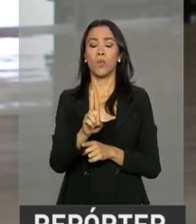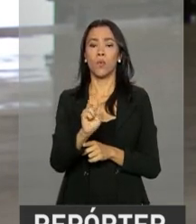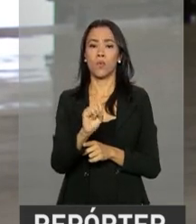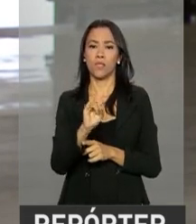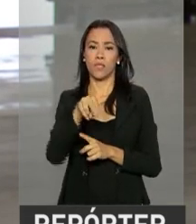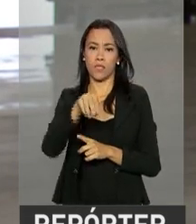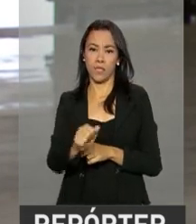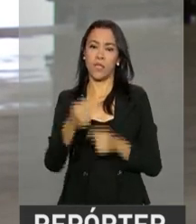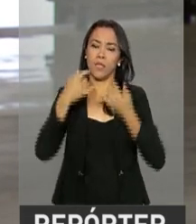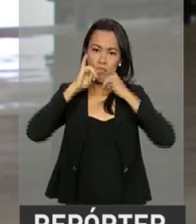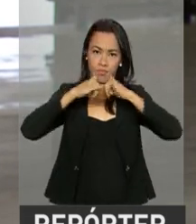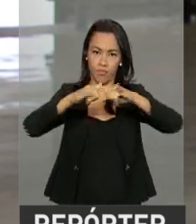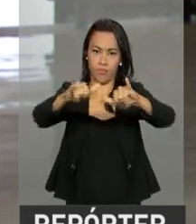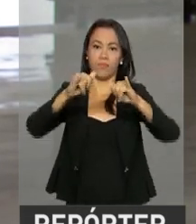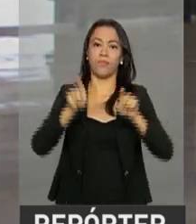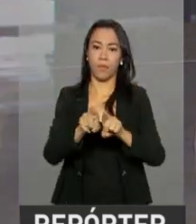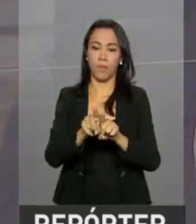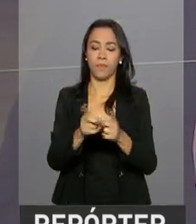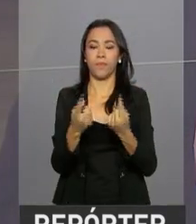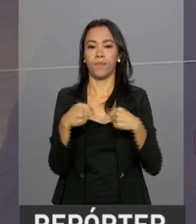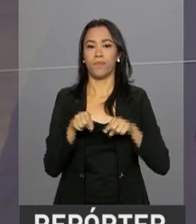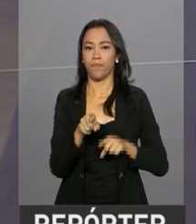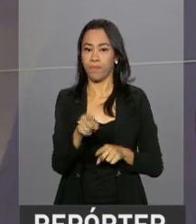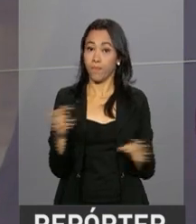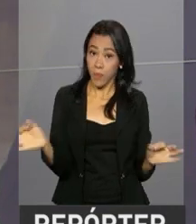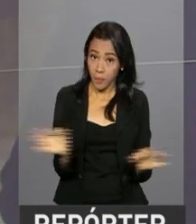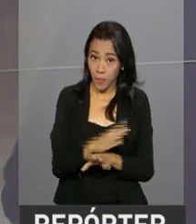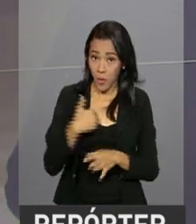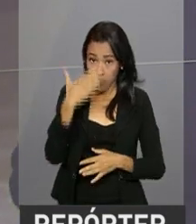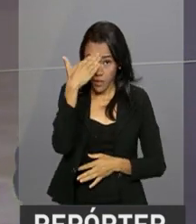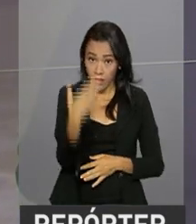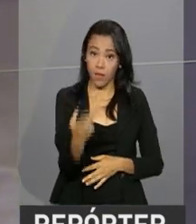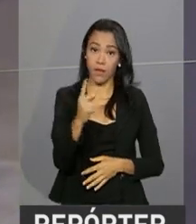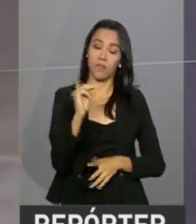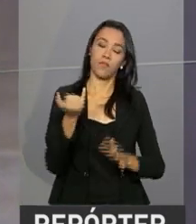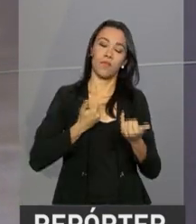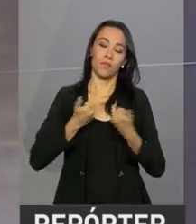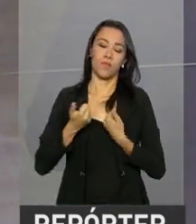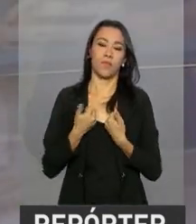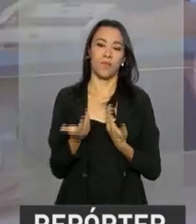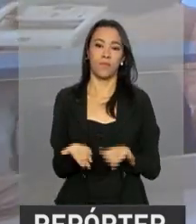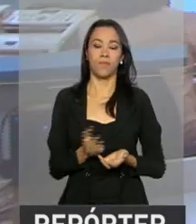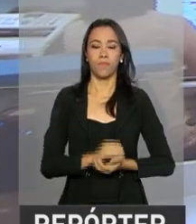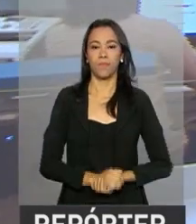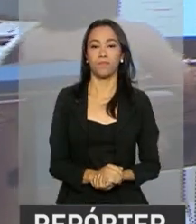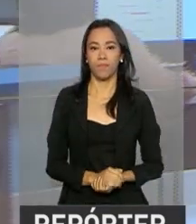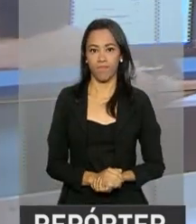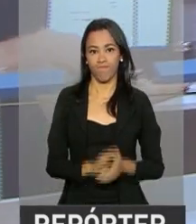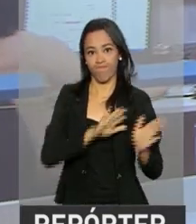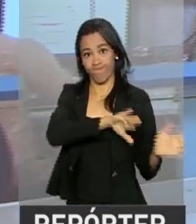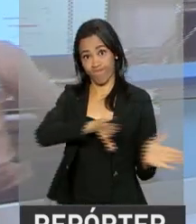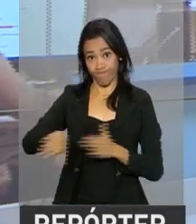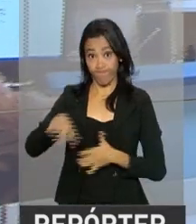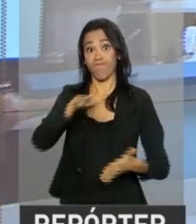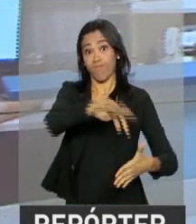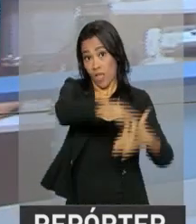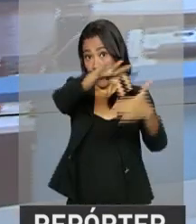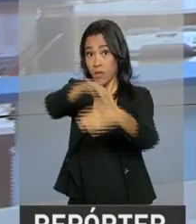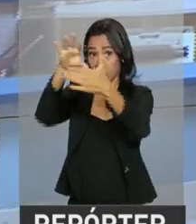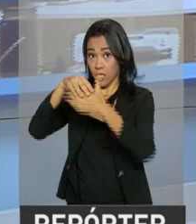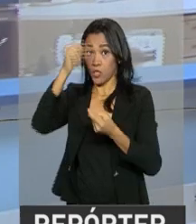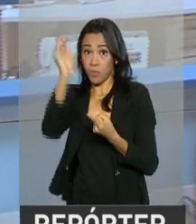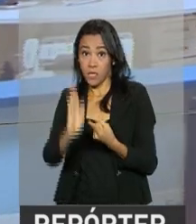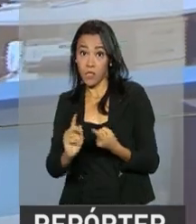distribuidoras de energia volto com vocês Zé Luiz Obrigado João Pedro pelas informações ao vivo representantes do Brasil e da